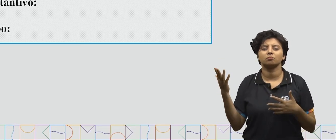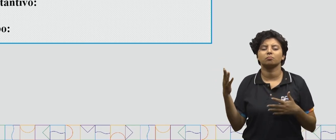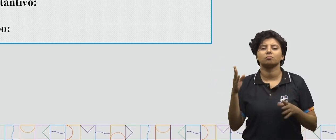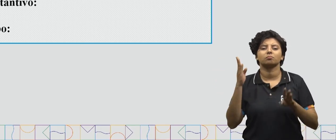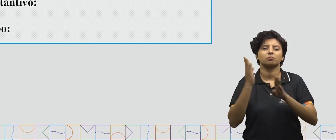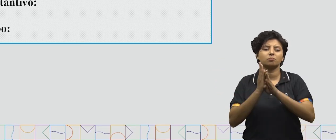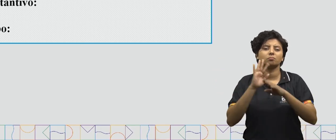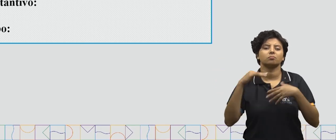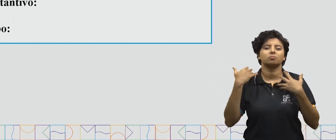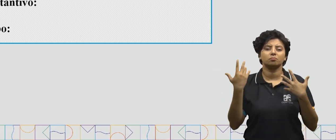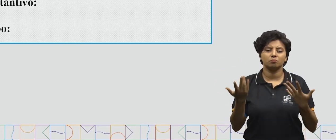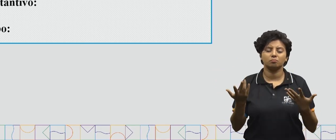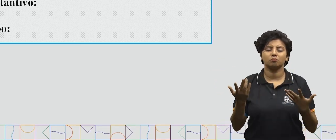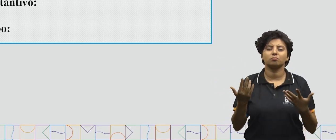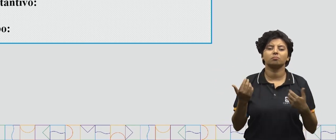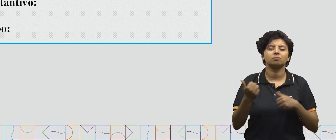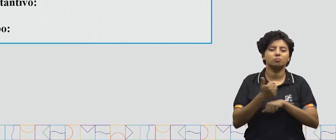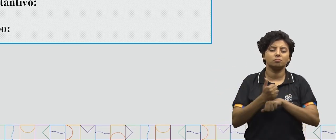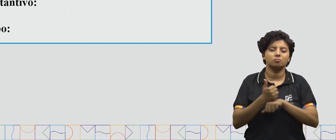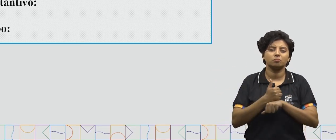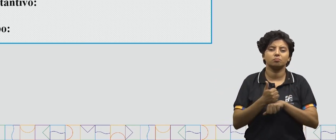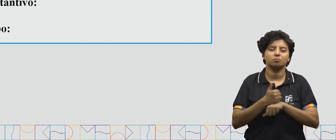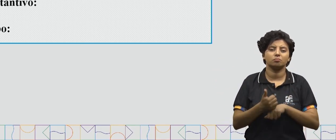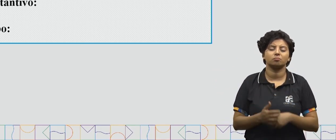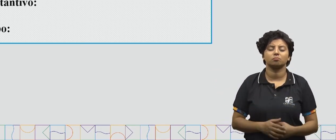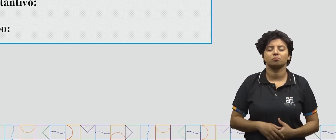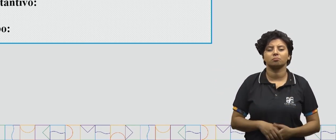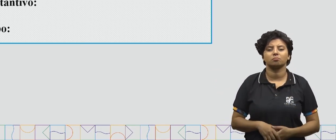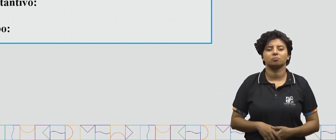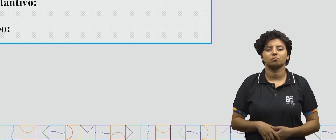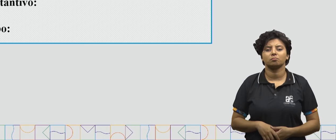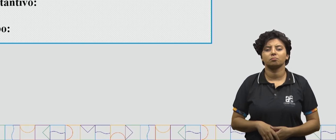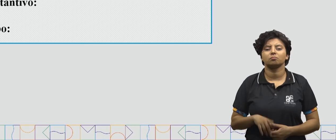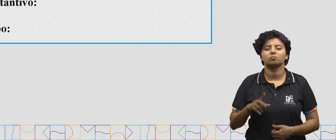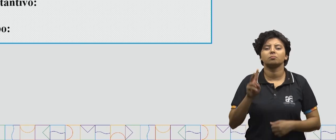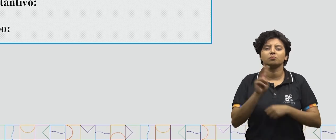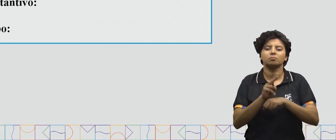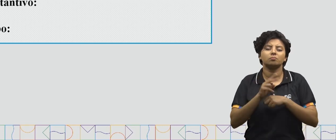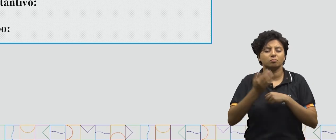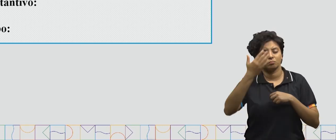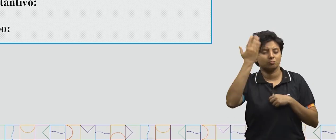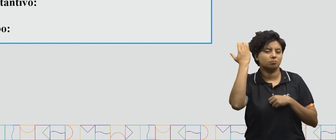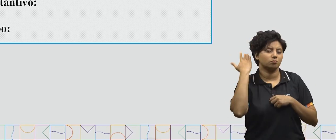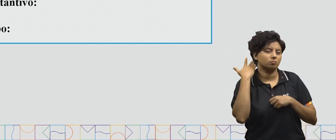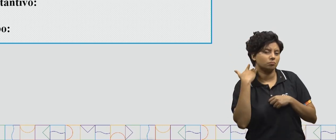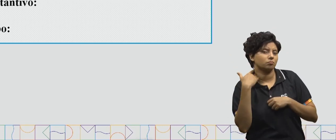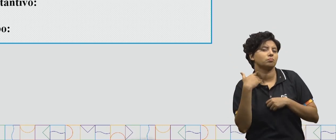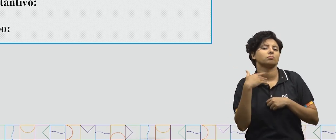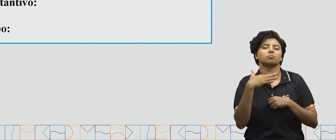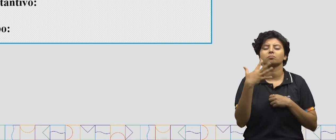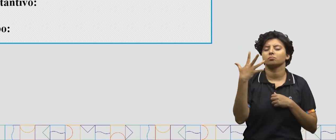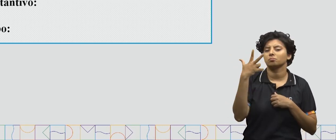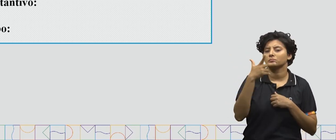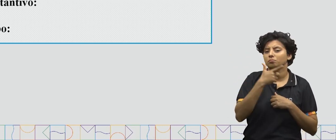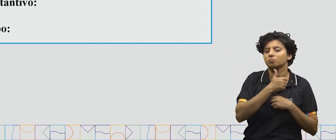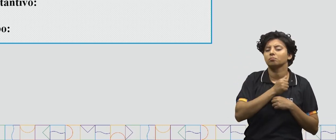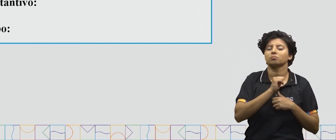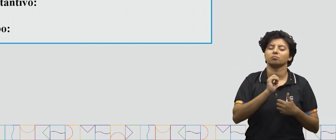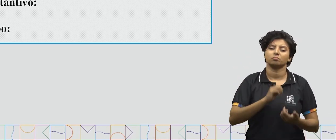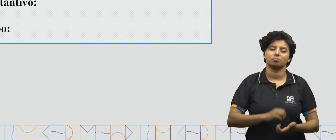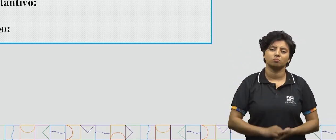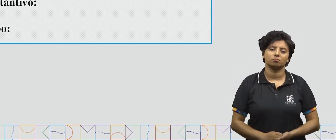consegue identificar qual será o profissional? É aquele que cuida dos cabelos, deixa você mais bonito ou